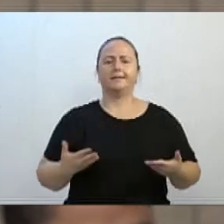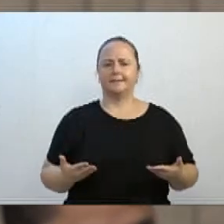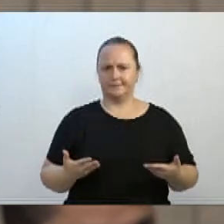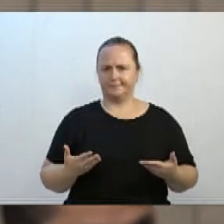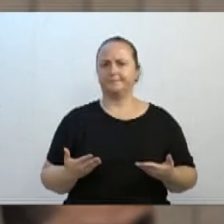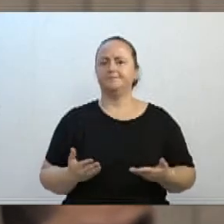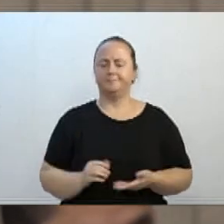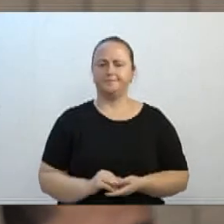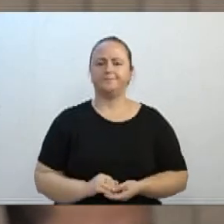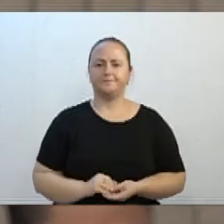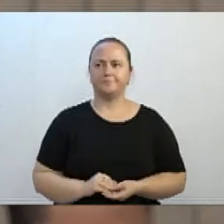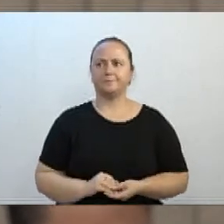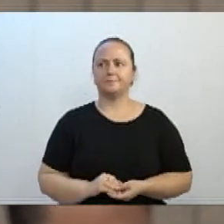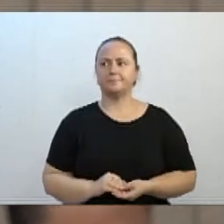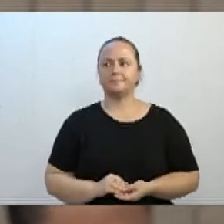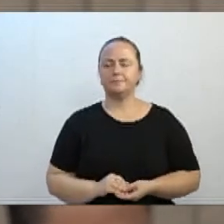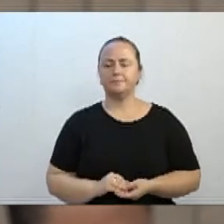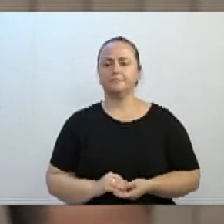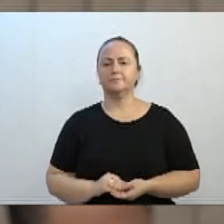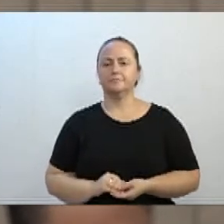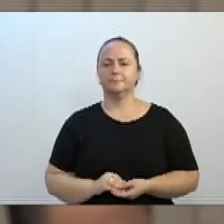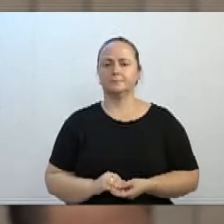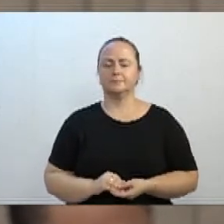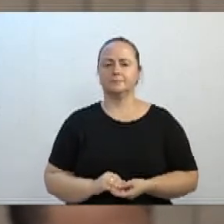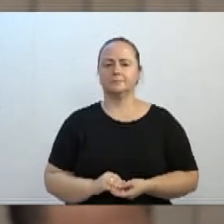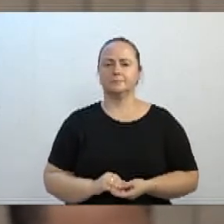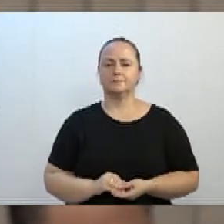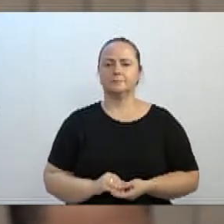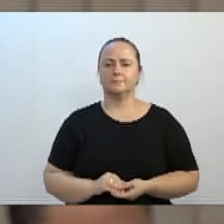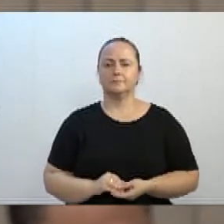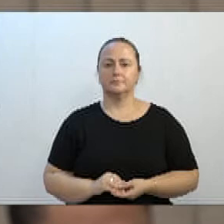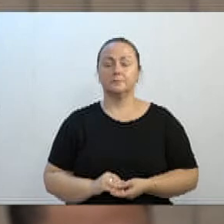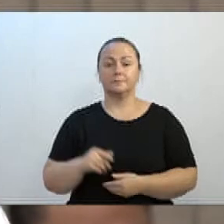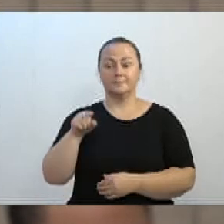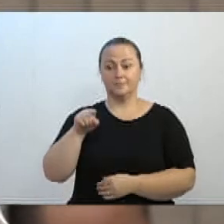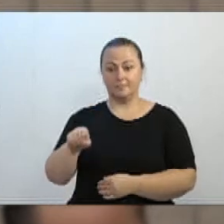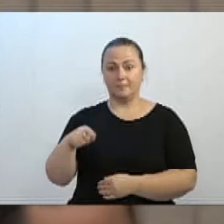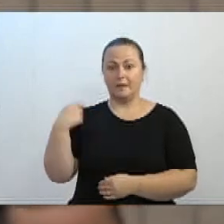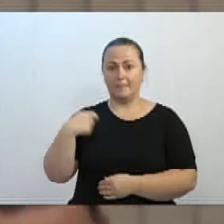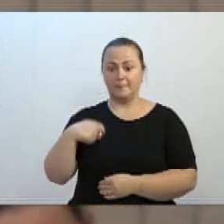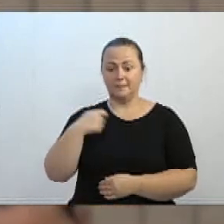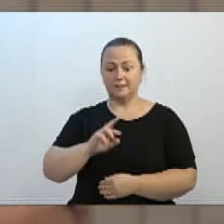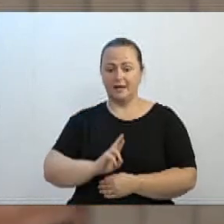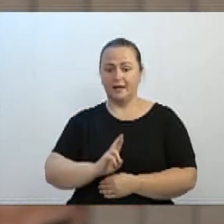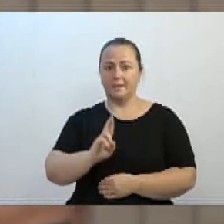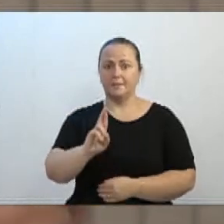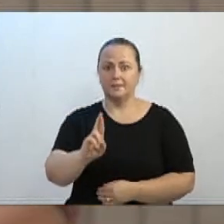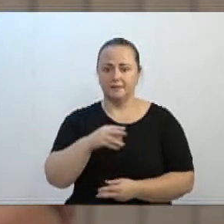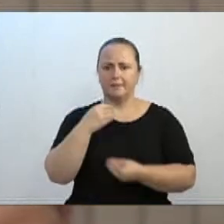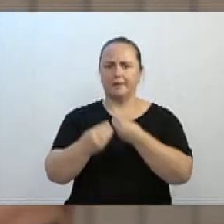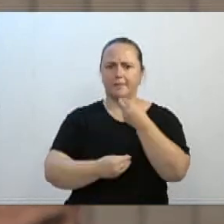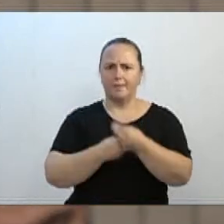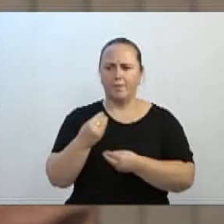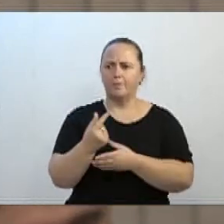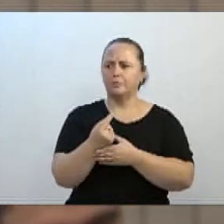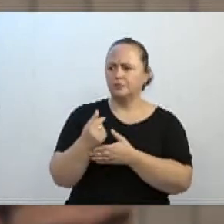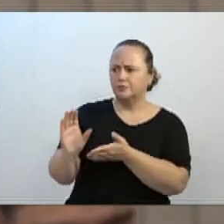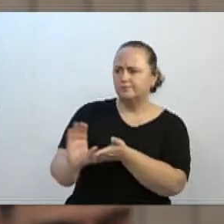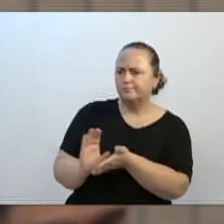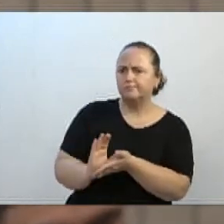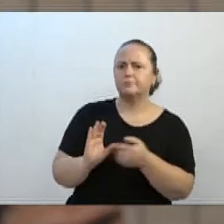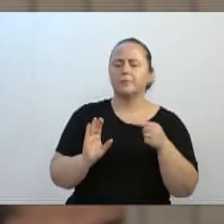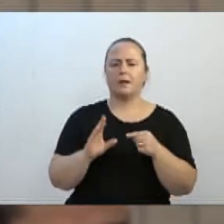esse jogo, que é a necessidade de representantes para a vinda de recursos, faz parte da política